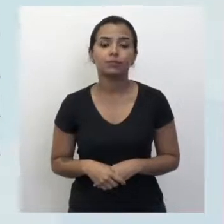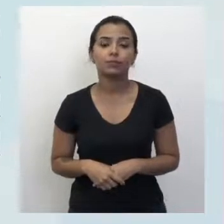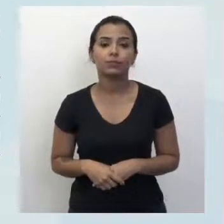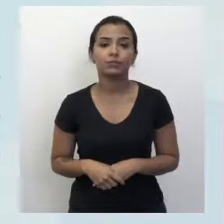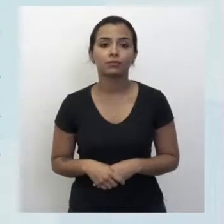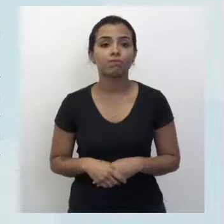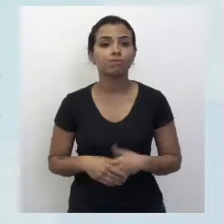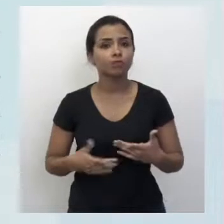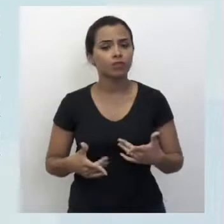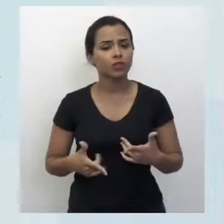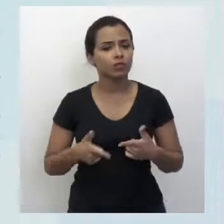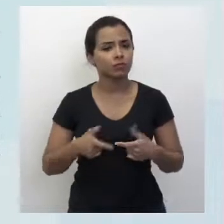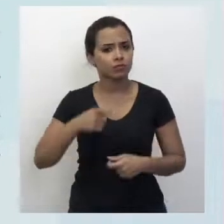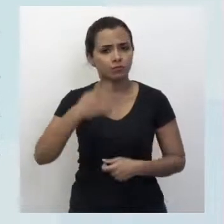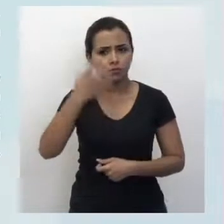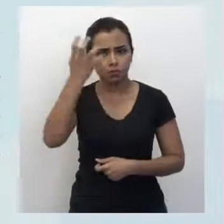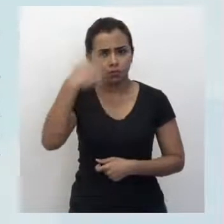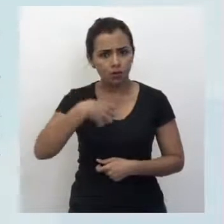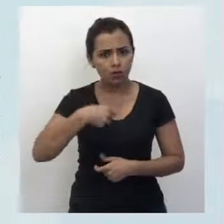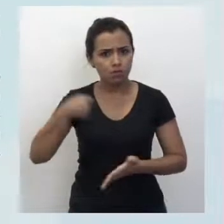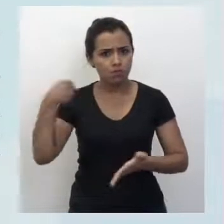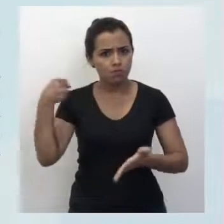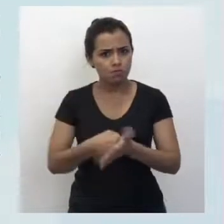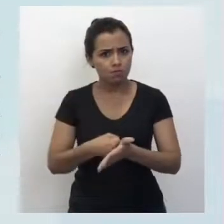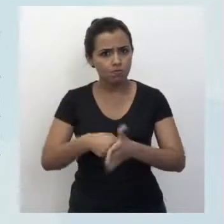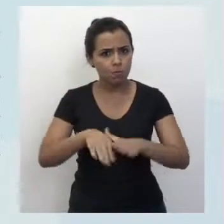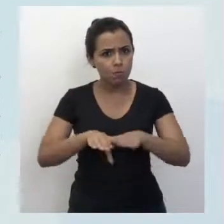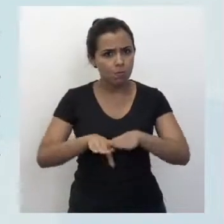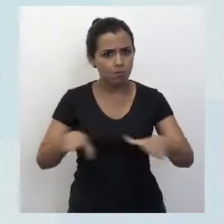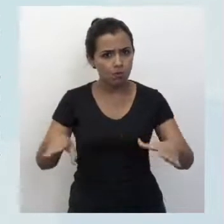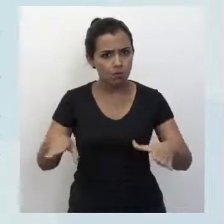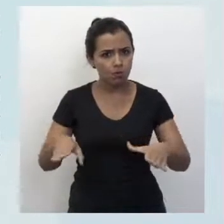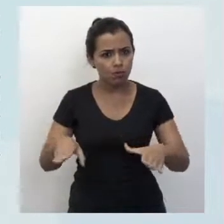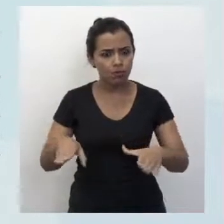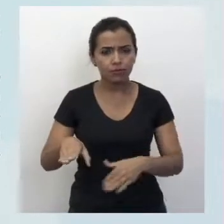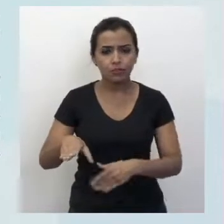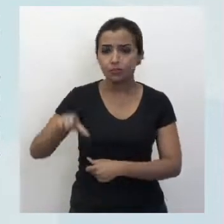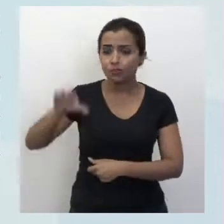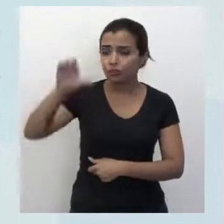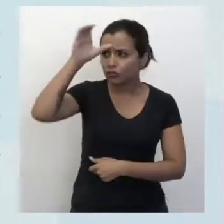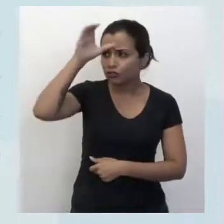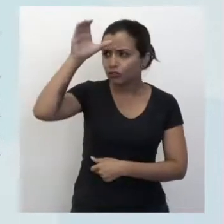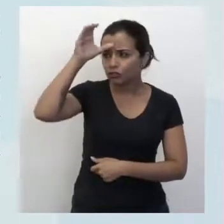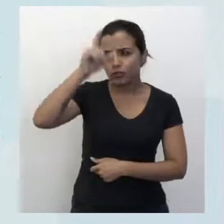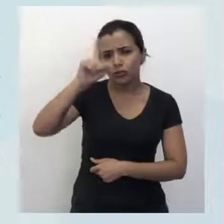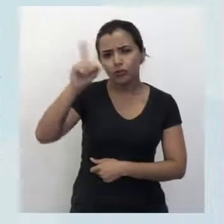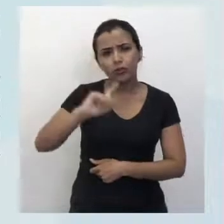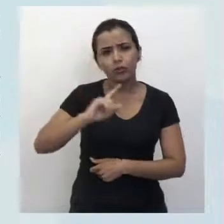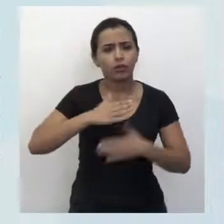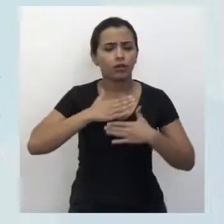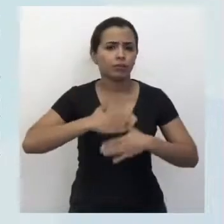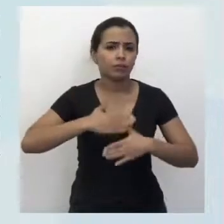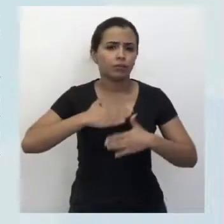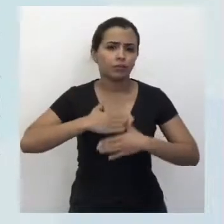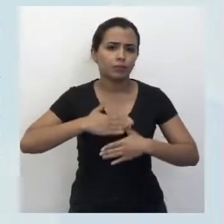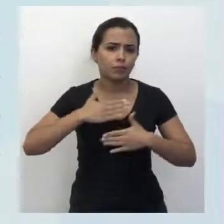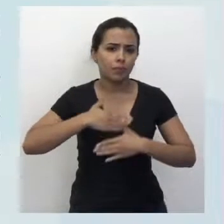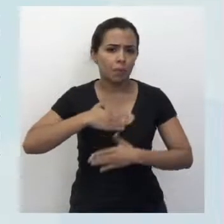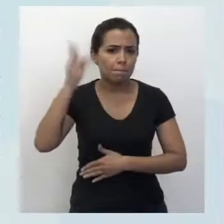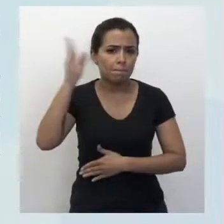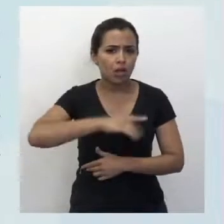jantar. Clara interveio. Titia não fala por mal, Candinho. Por